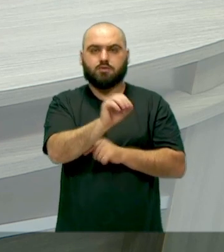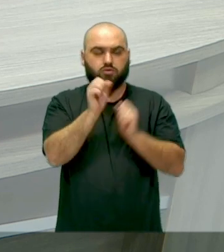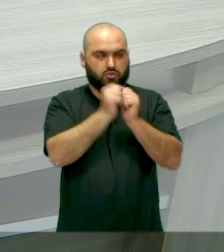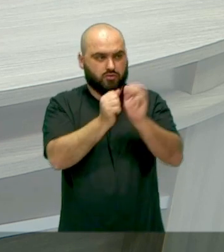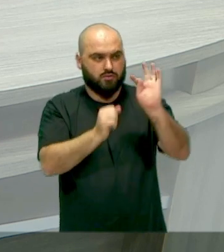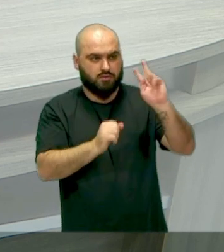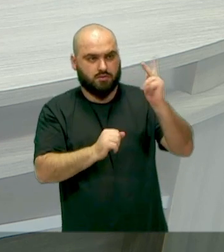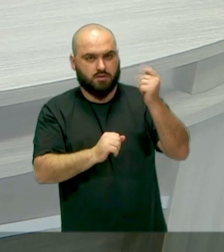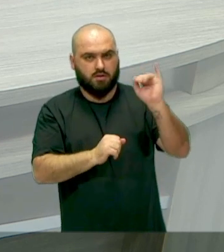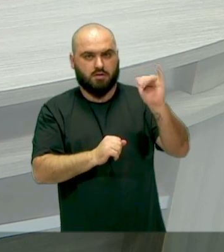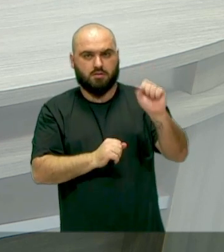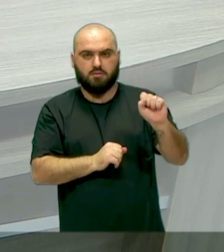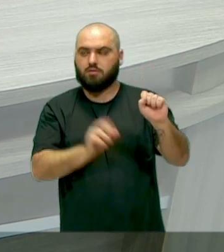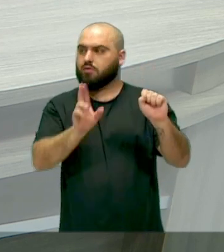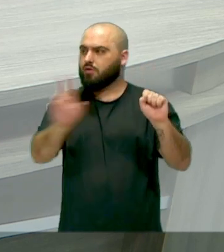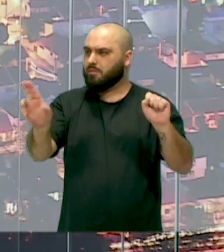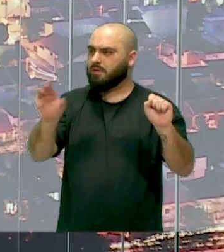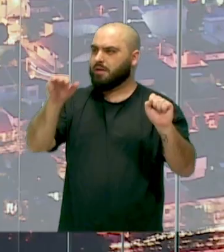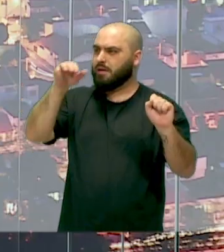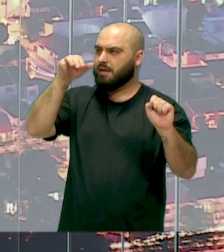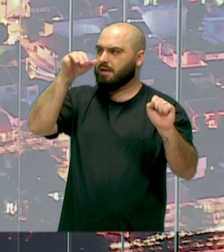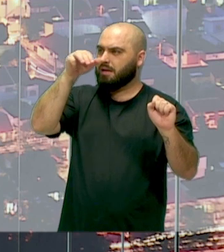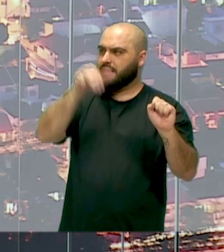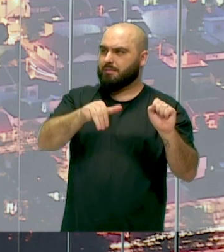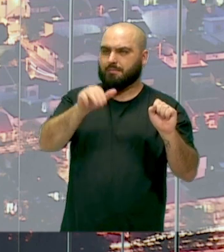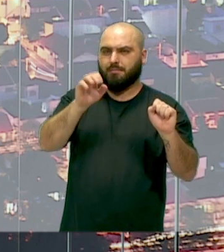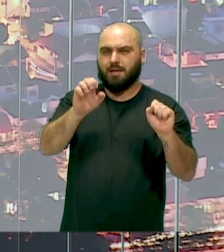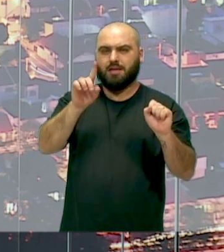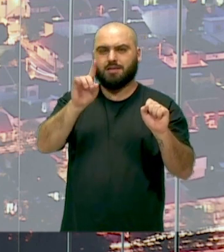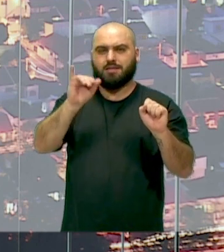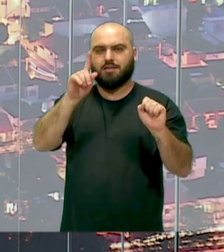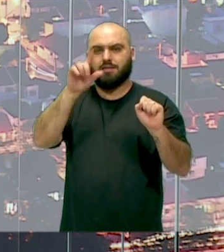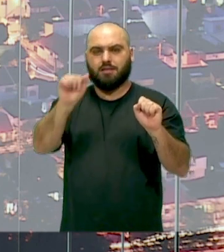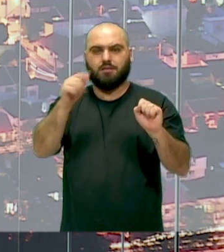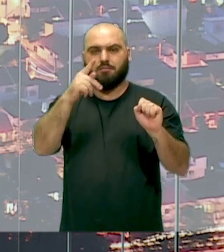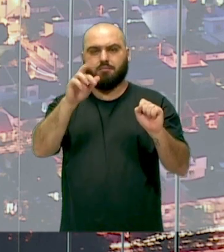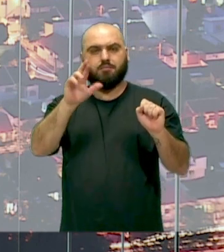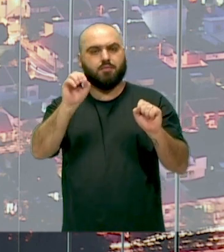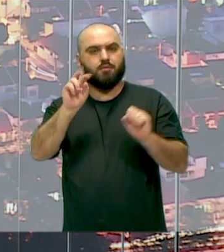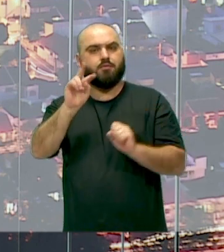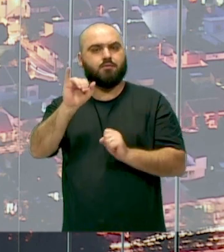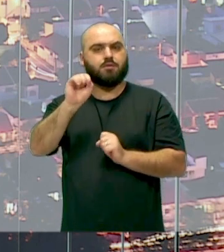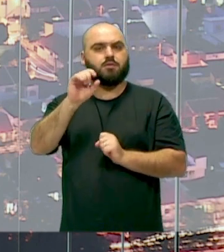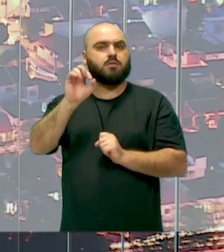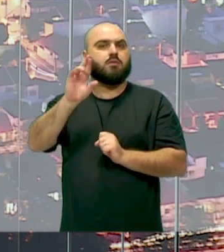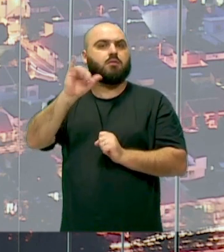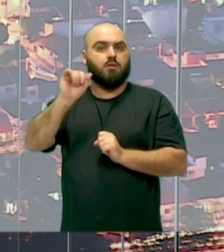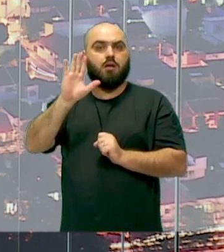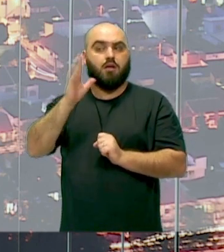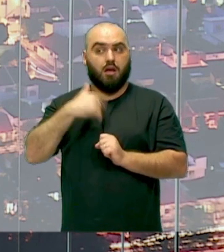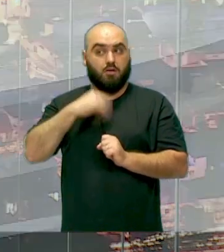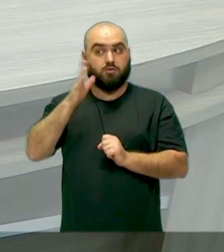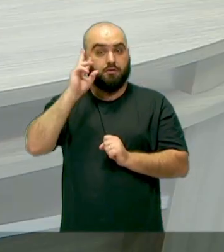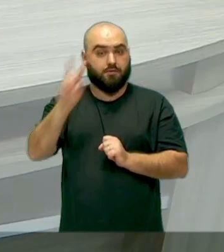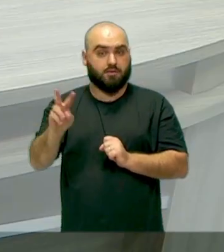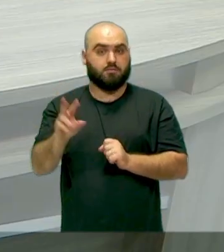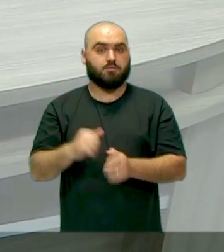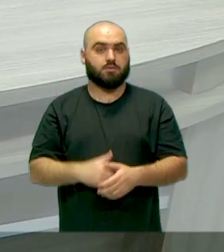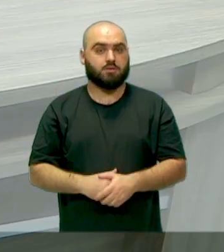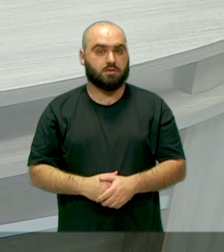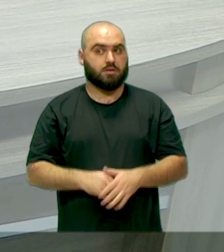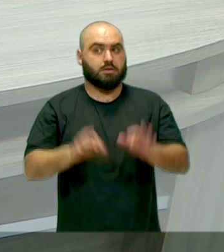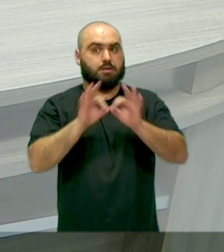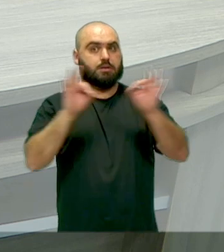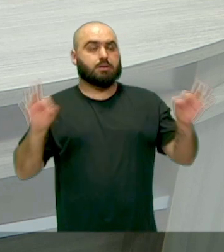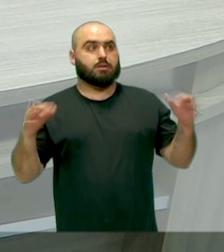Araújo, que chama Medida Provisória, que eu já vi. E é assim, é distópico,